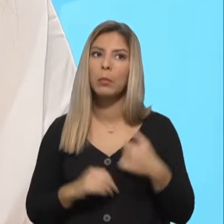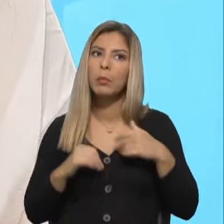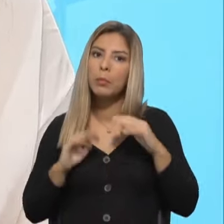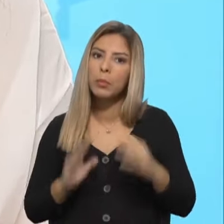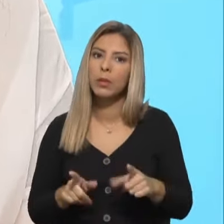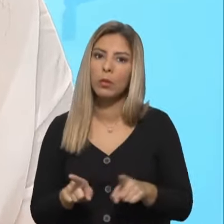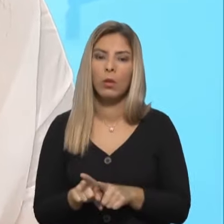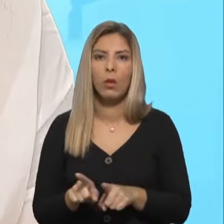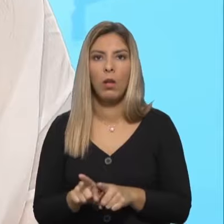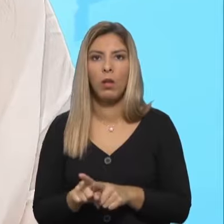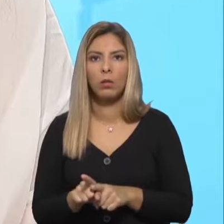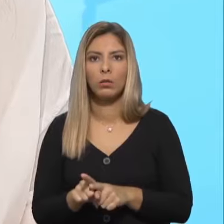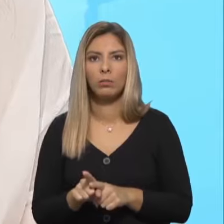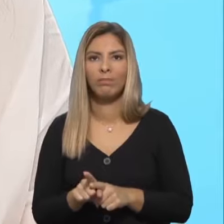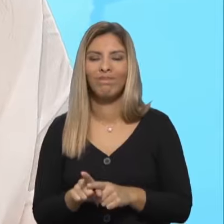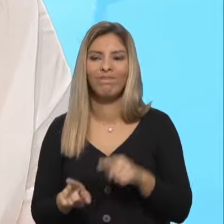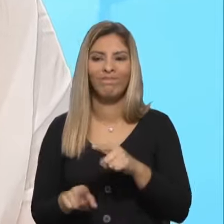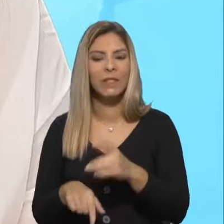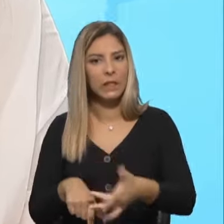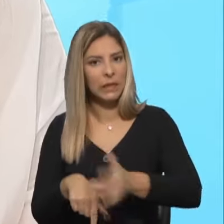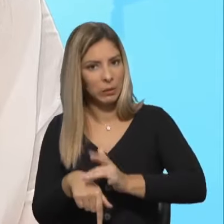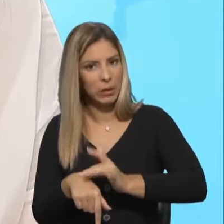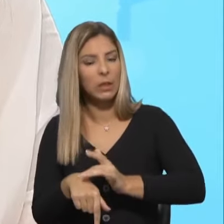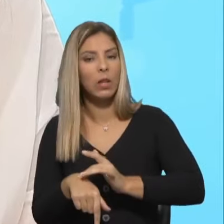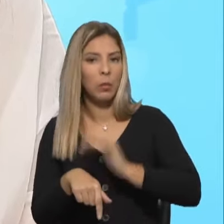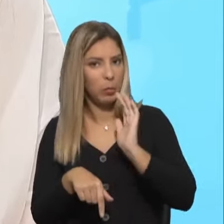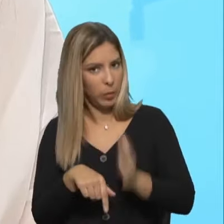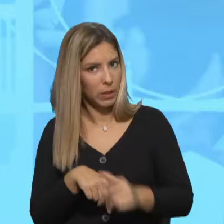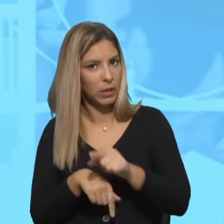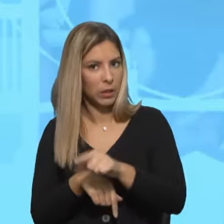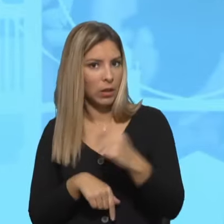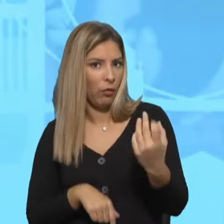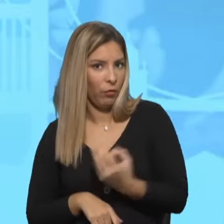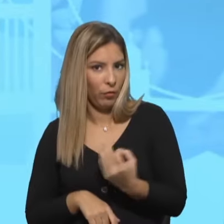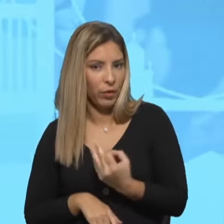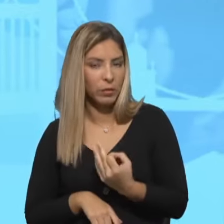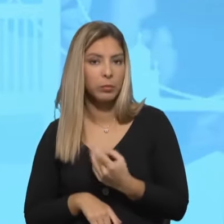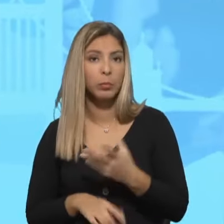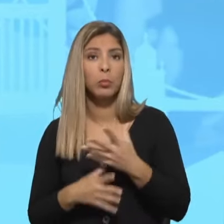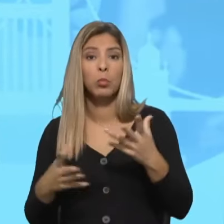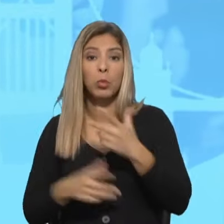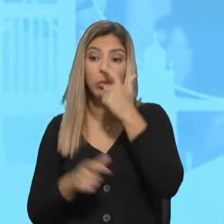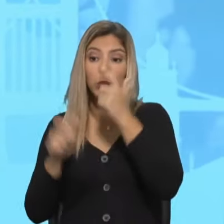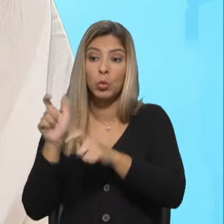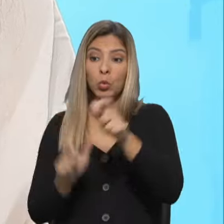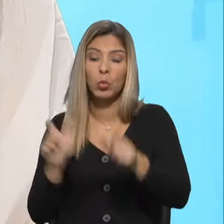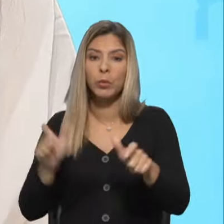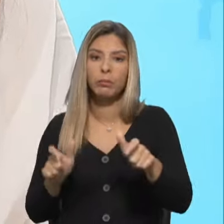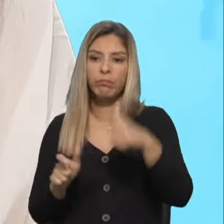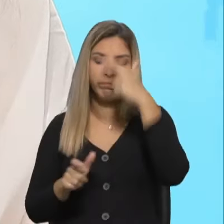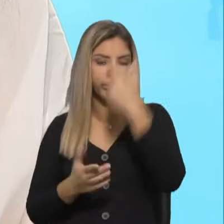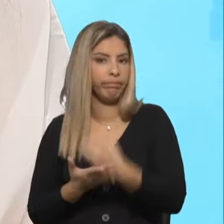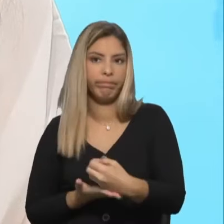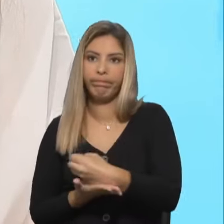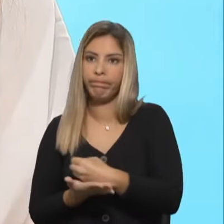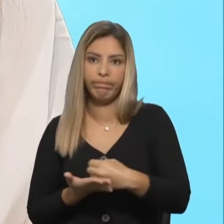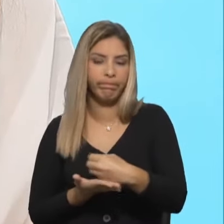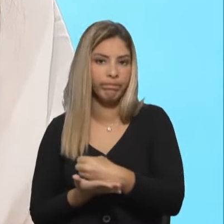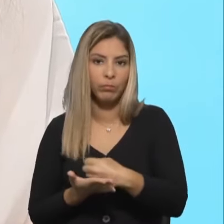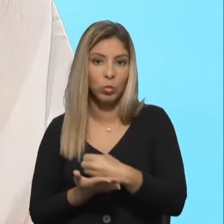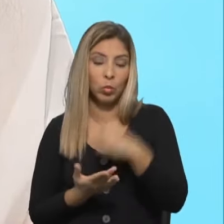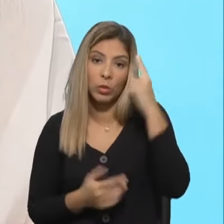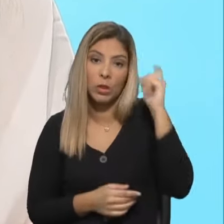acho que um trabalho de sensibilização porque muitas vezes as pessoas nem sequer sabem que efetivamente estão a passar por esse